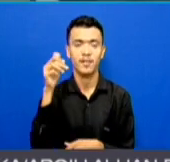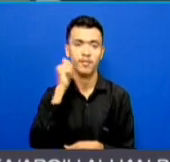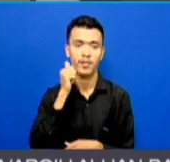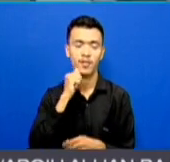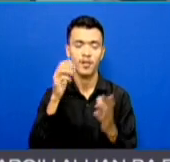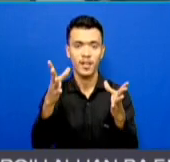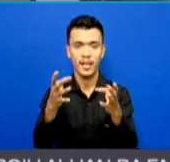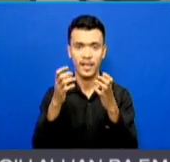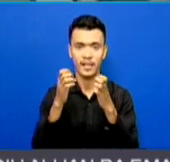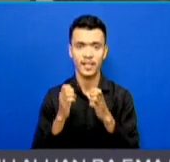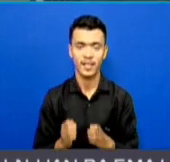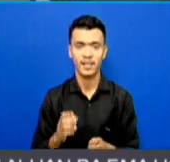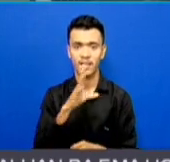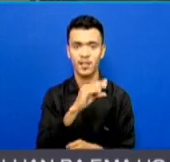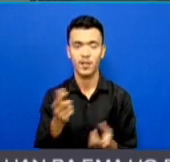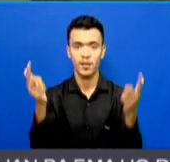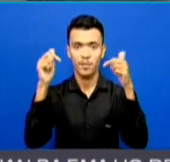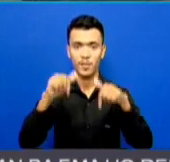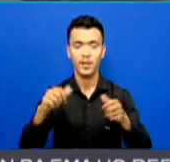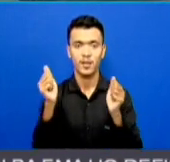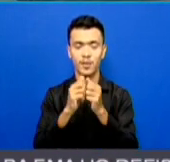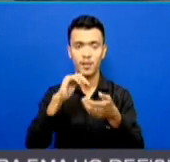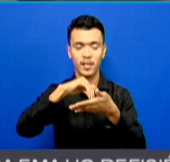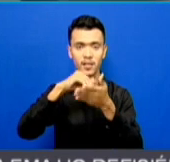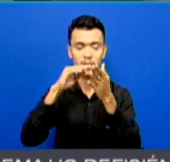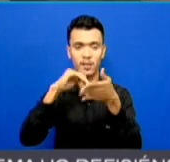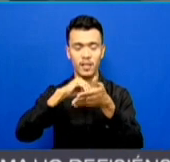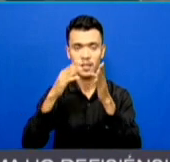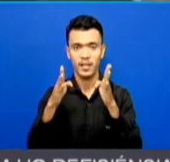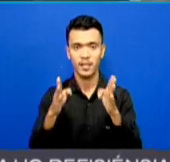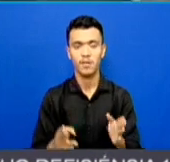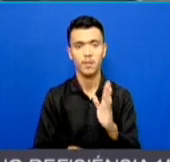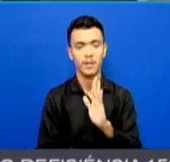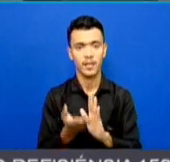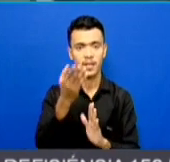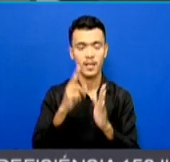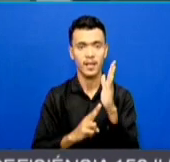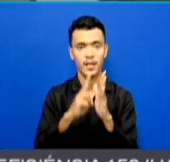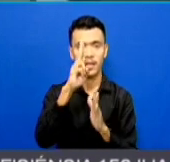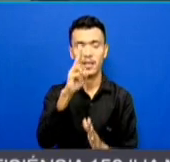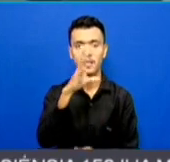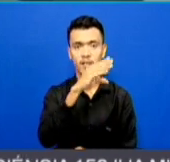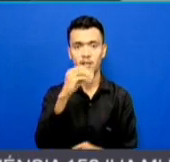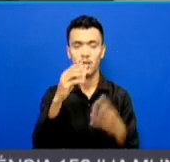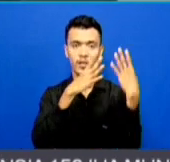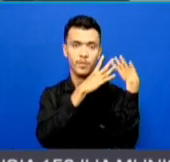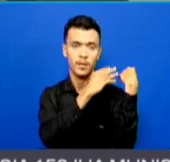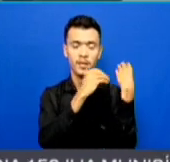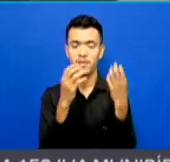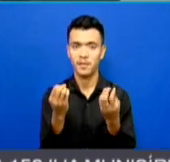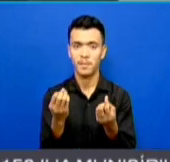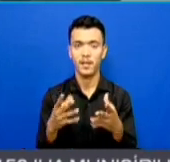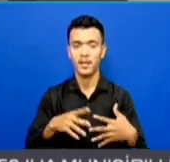iniciativa nomo sirane be mai ho background studio ne be alto sirane be experiencia lu ki da ona